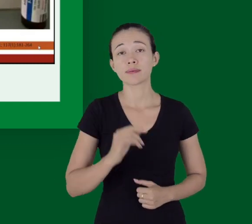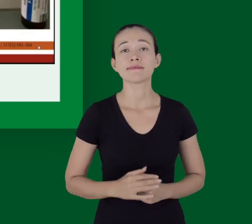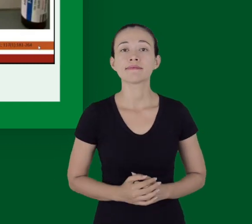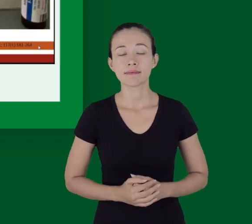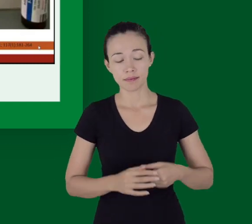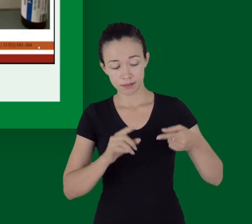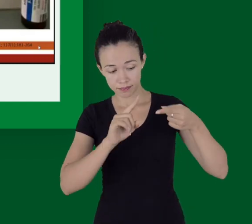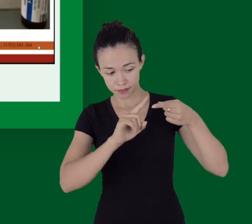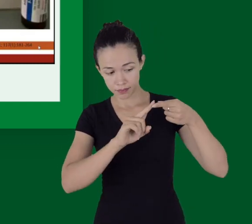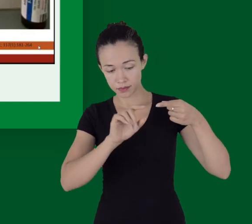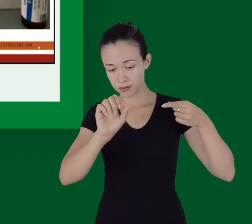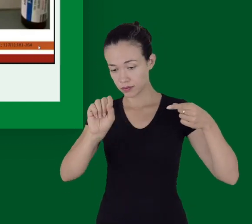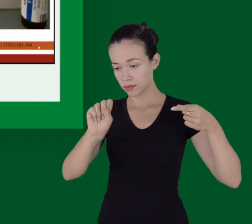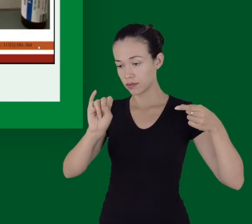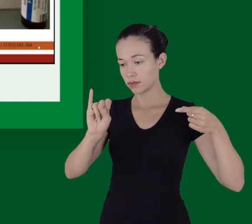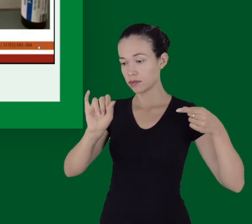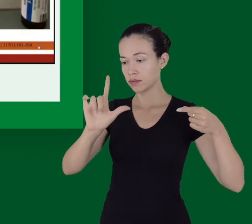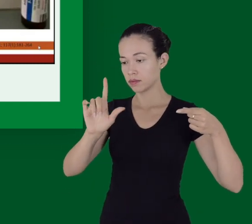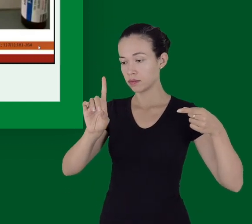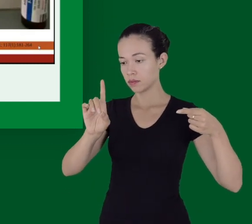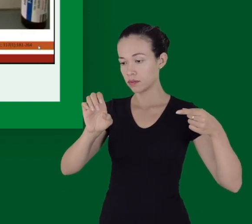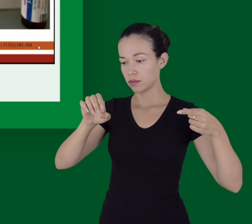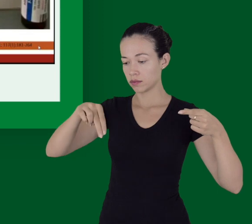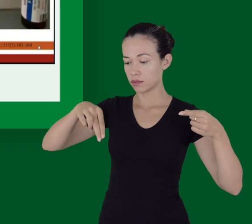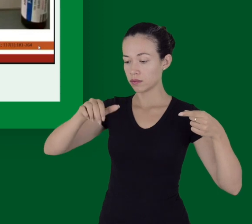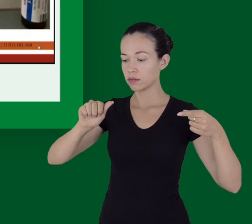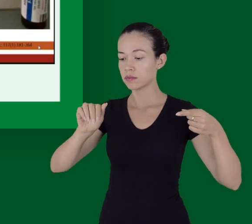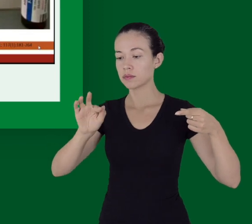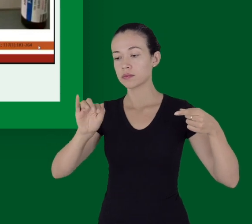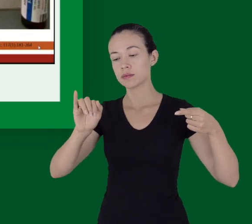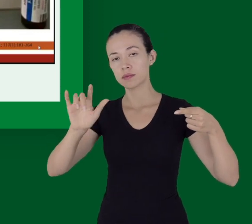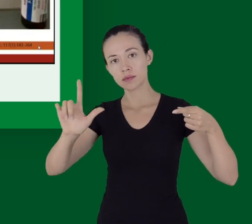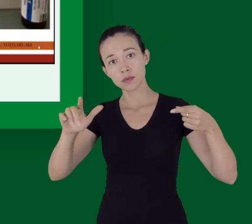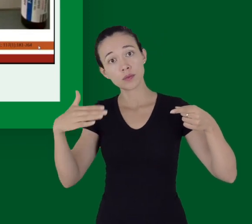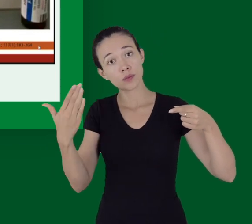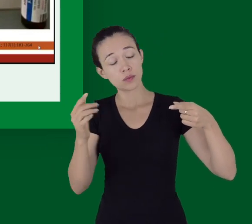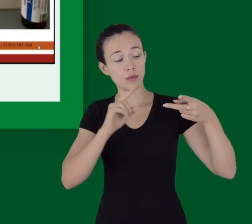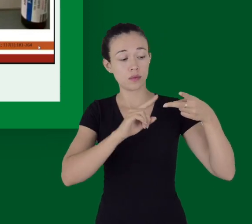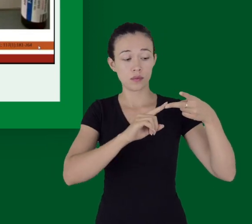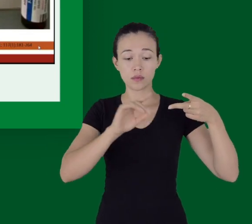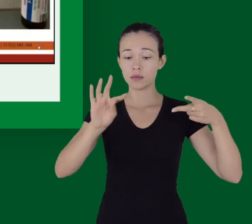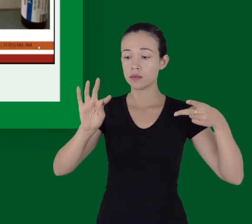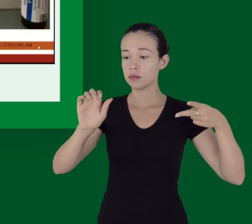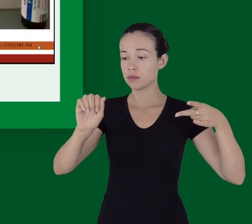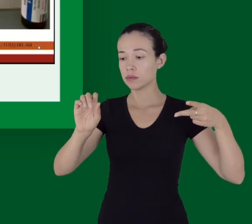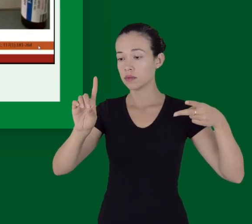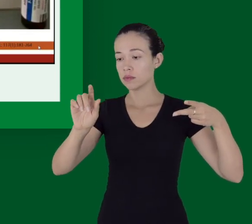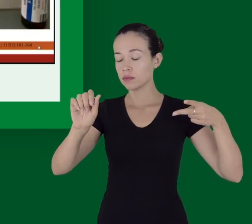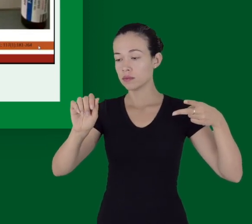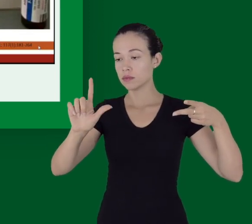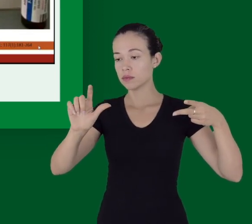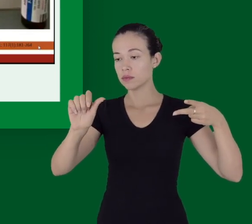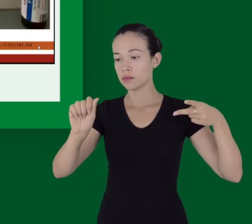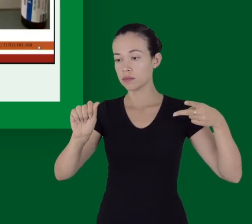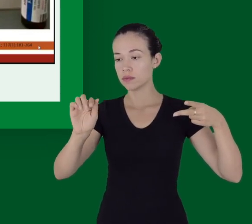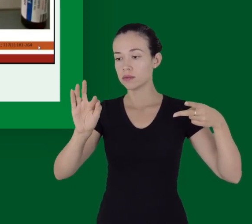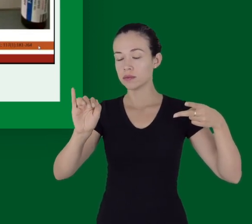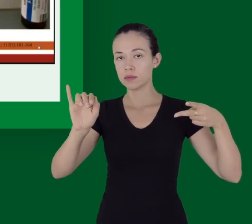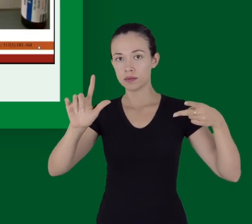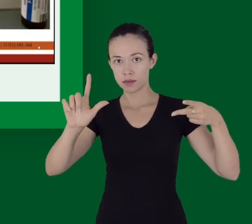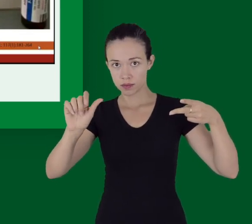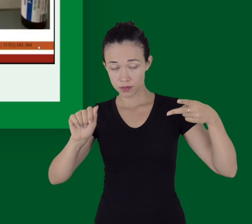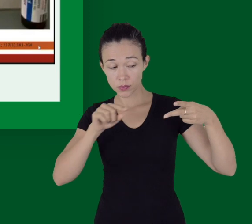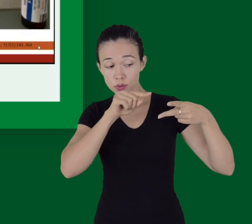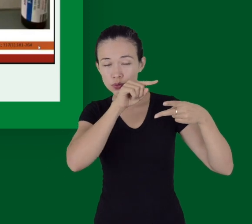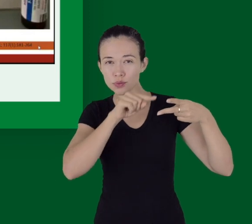contraindicação muito importante, que muita gente sabe, é o uso de sildenafil ou tadalafila, que é o azulzinho, né?